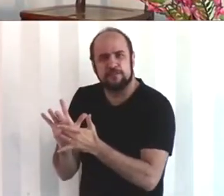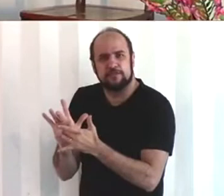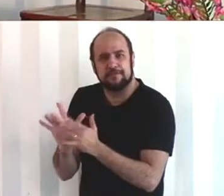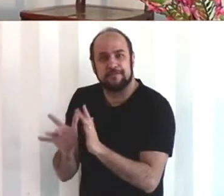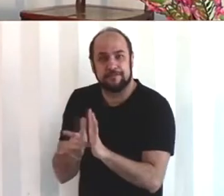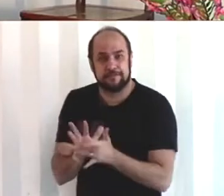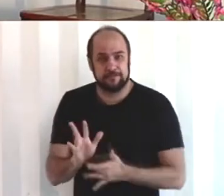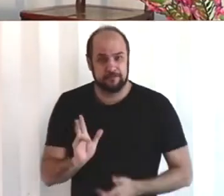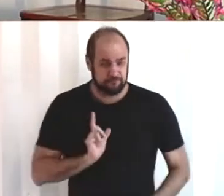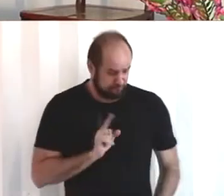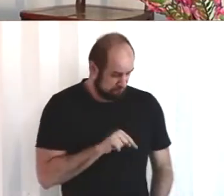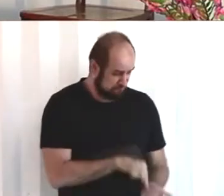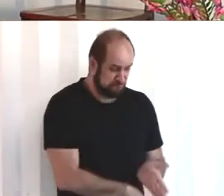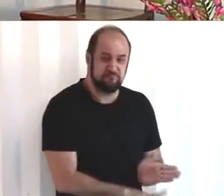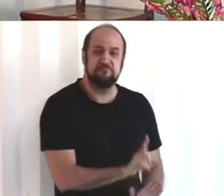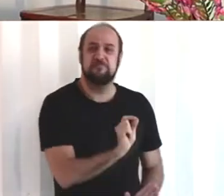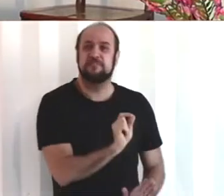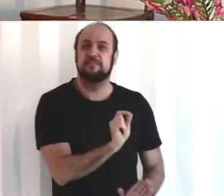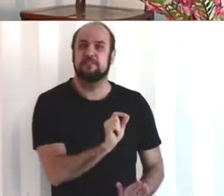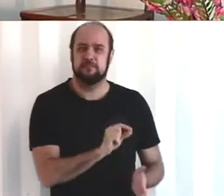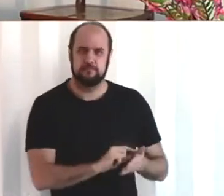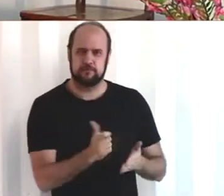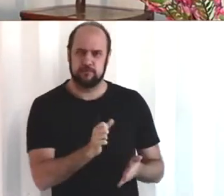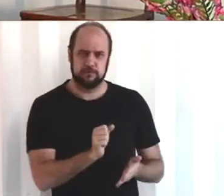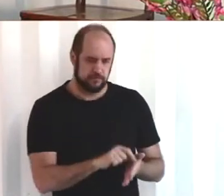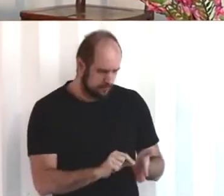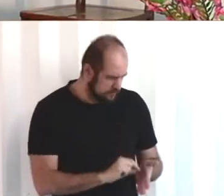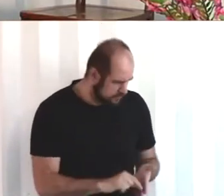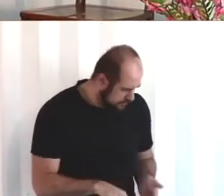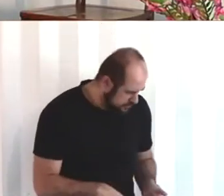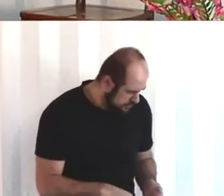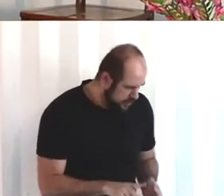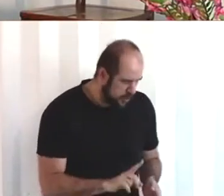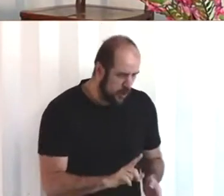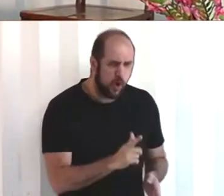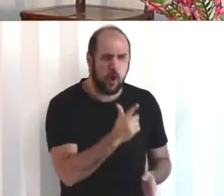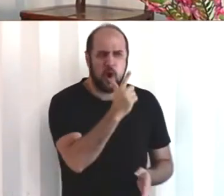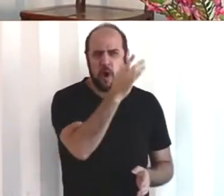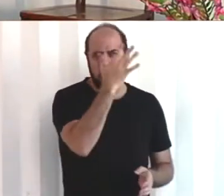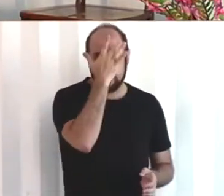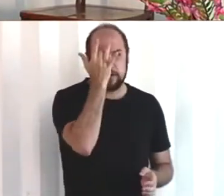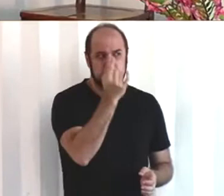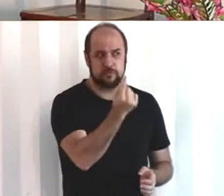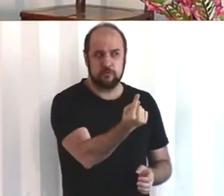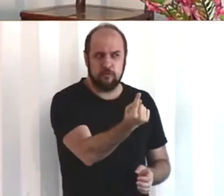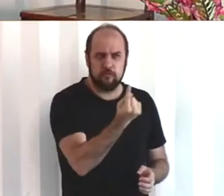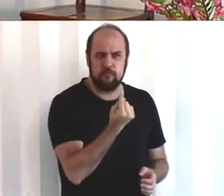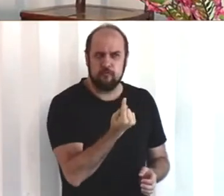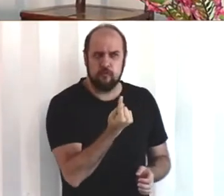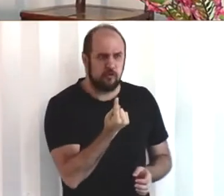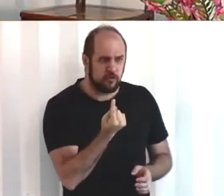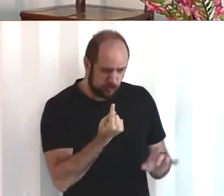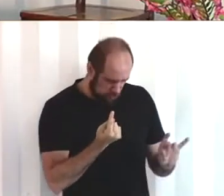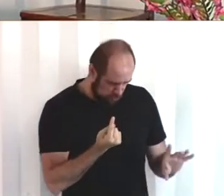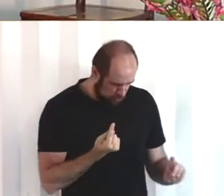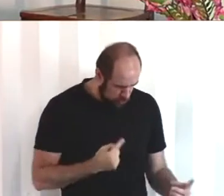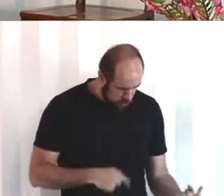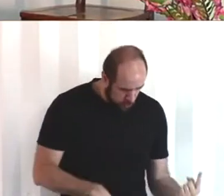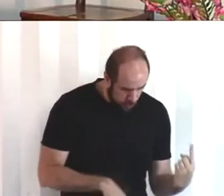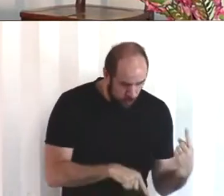uma pergunta, verso 18: não houve porventura quem voltasse para dar glória a Deus, senão este